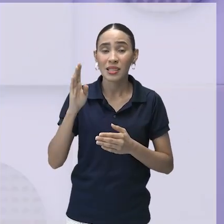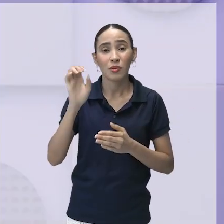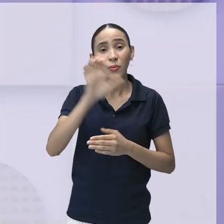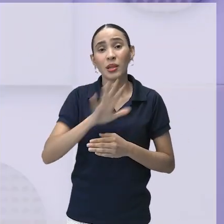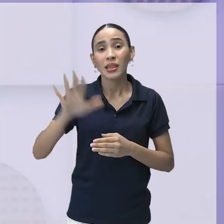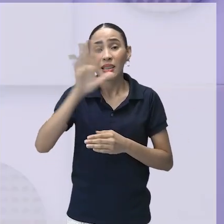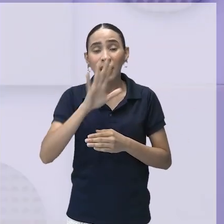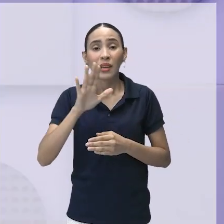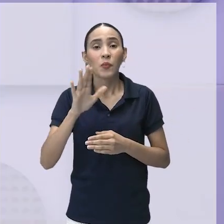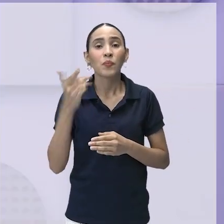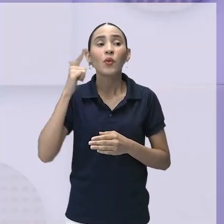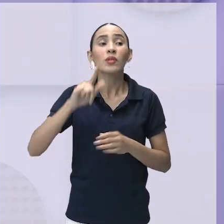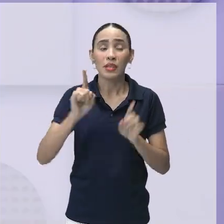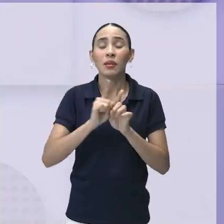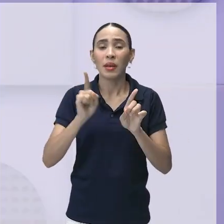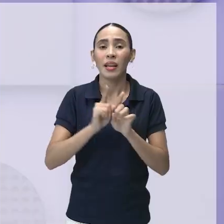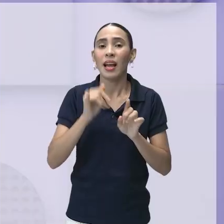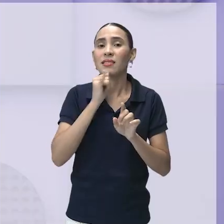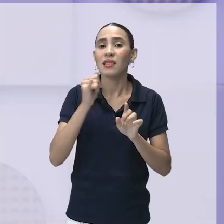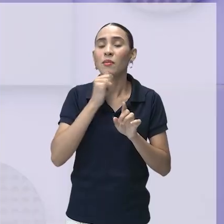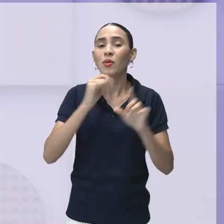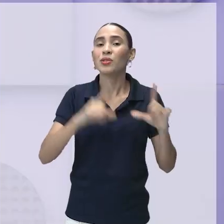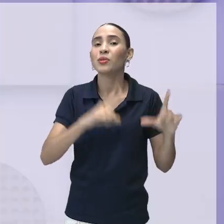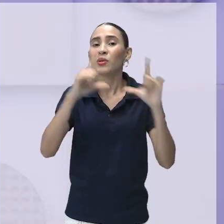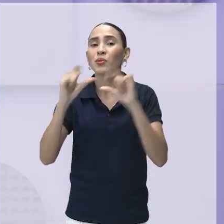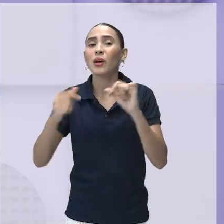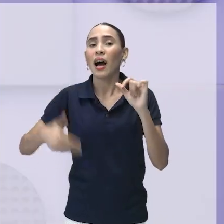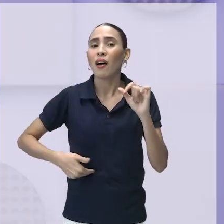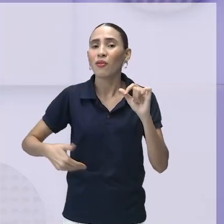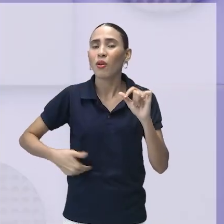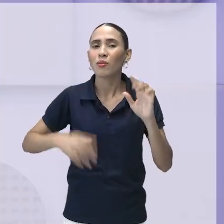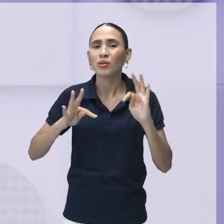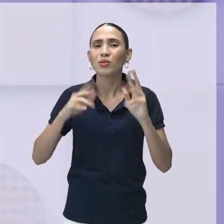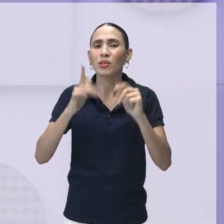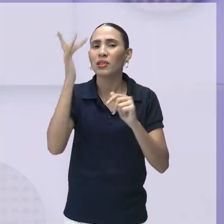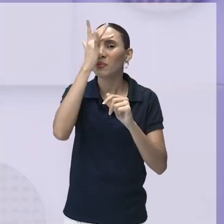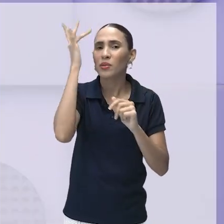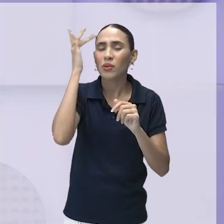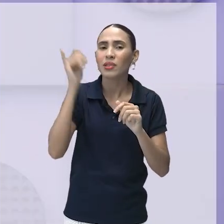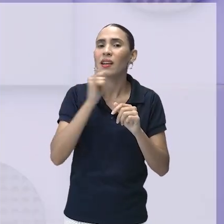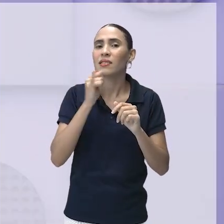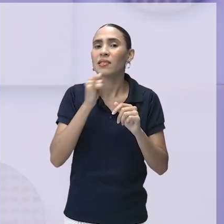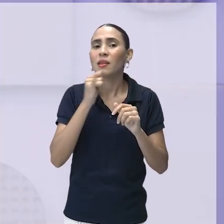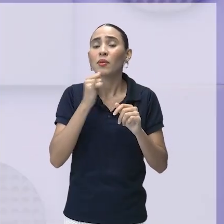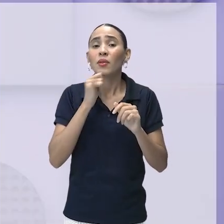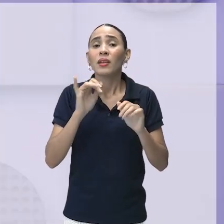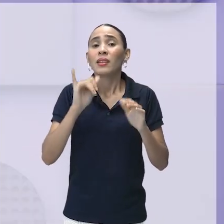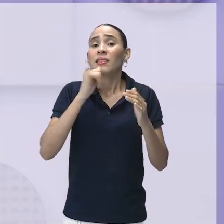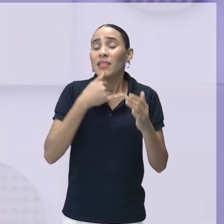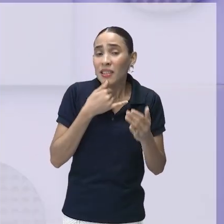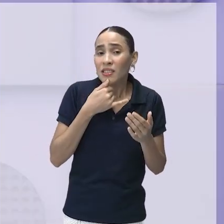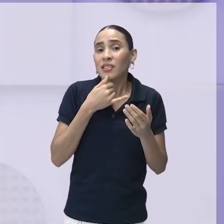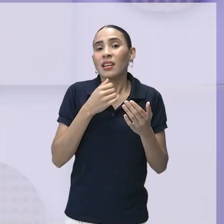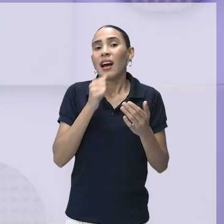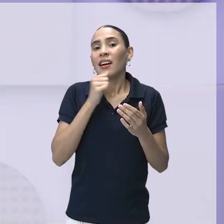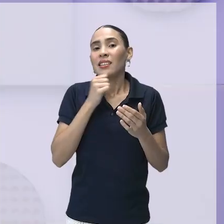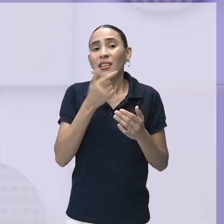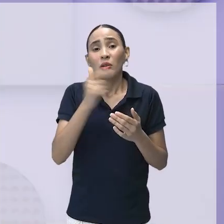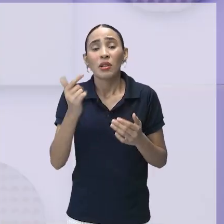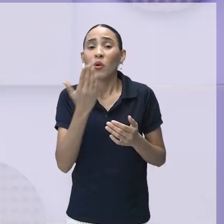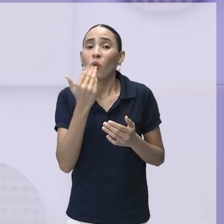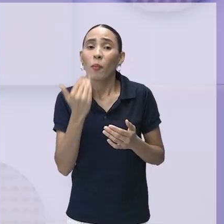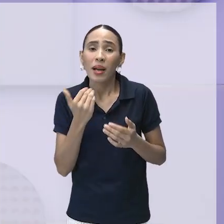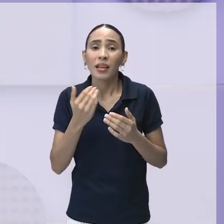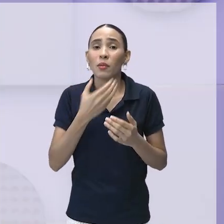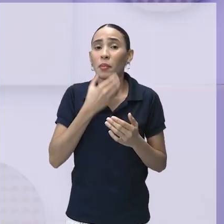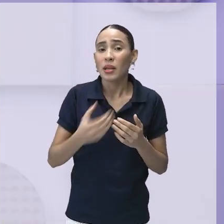inteiro, para amenizar a fome de tantas pessoas que, infelizmente, às vezes não têm o que comer